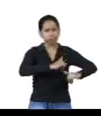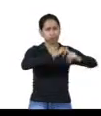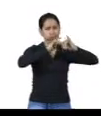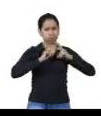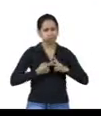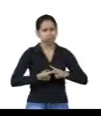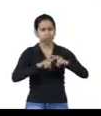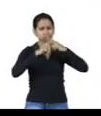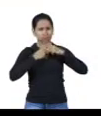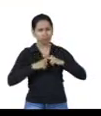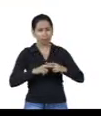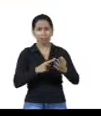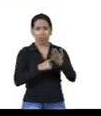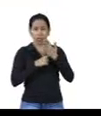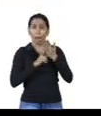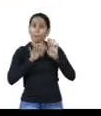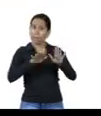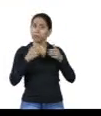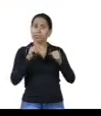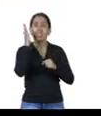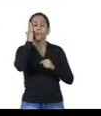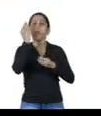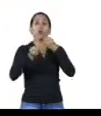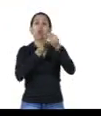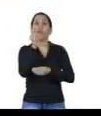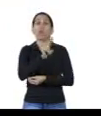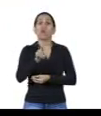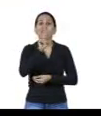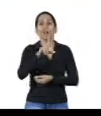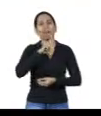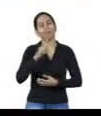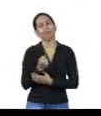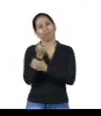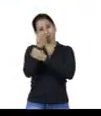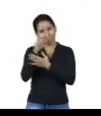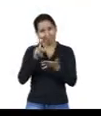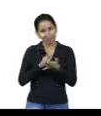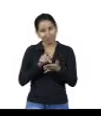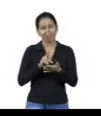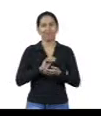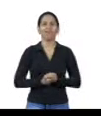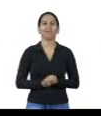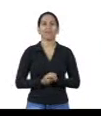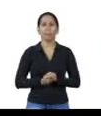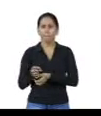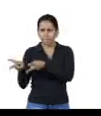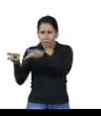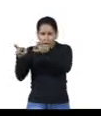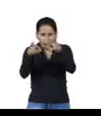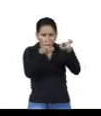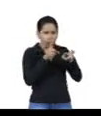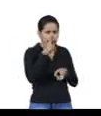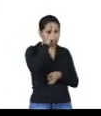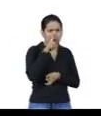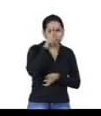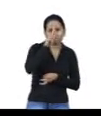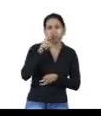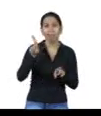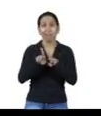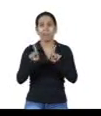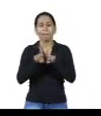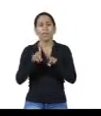do trabalho, é preciso saber como usá-los para torná-los seguros. Identificar as áreas de risco de cada um e tomar as